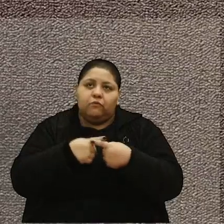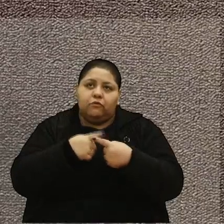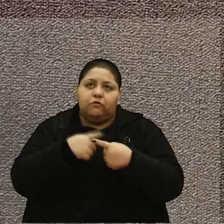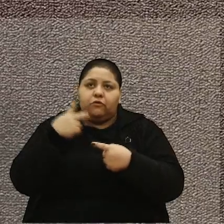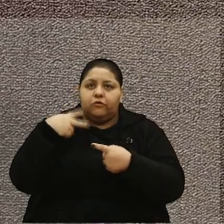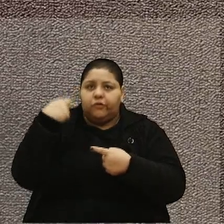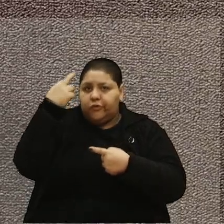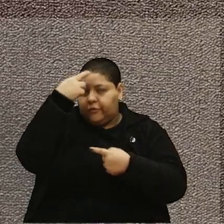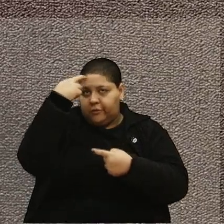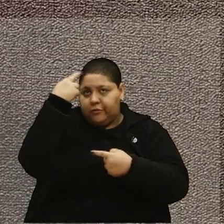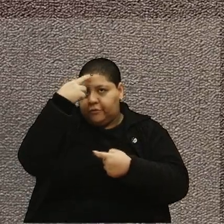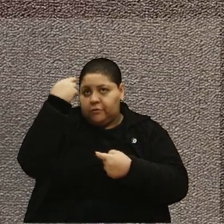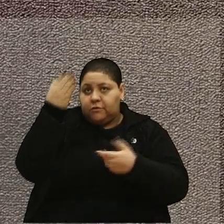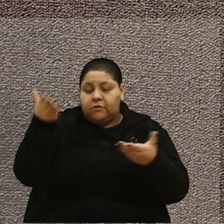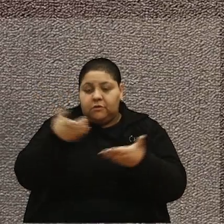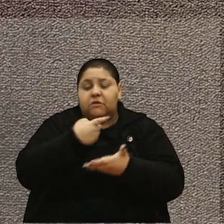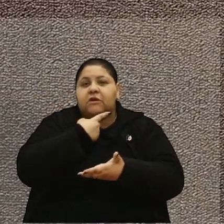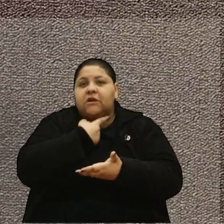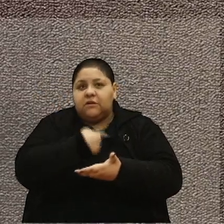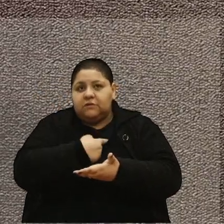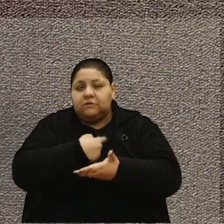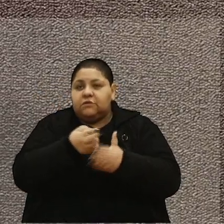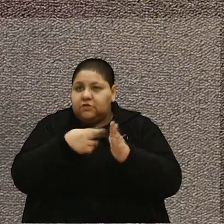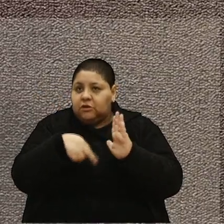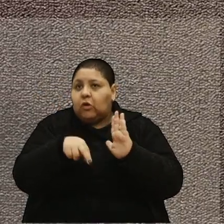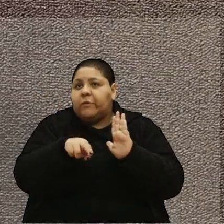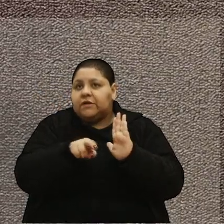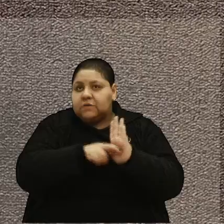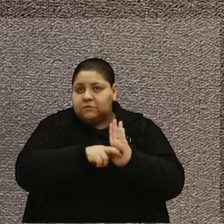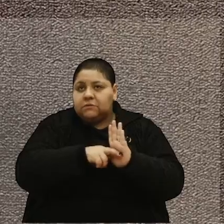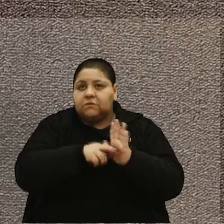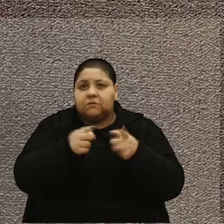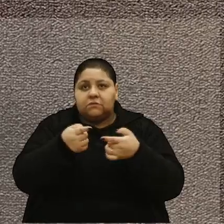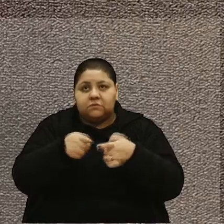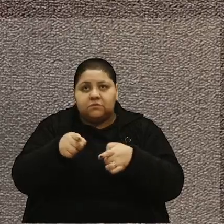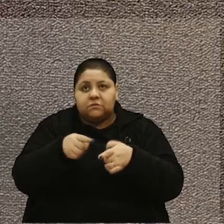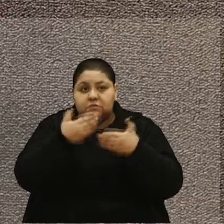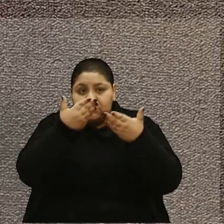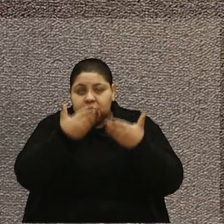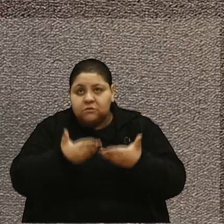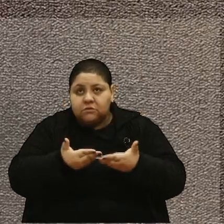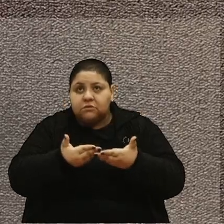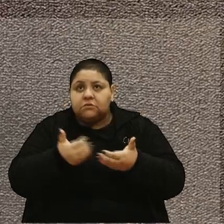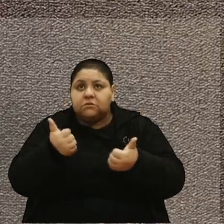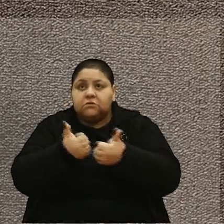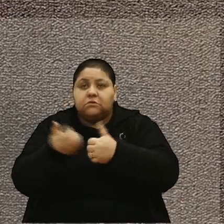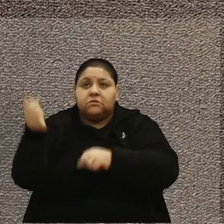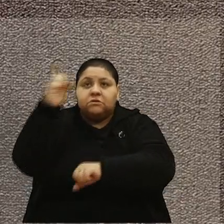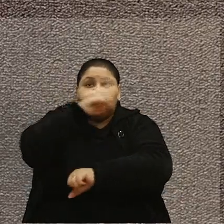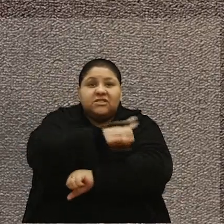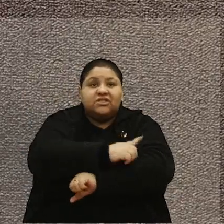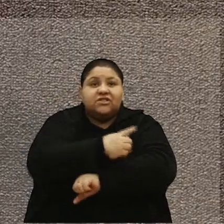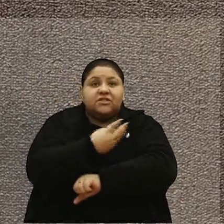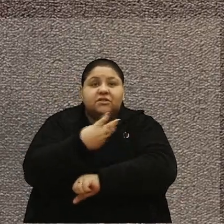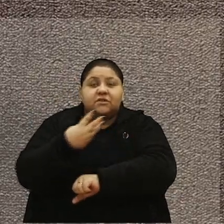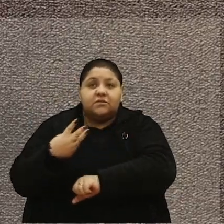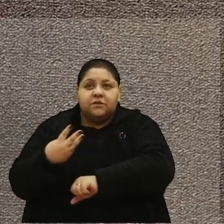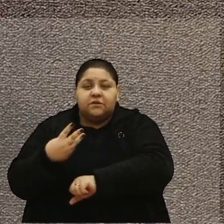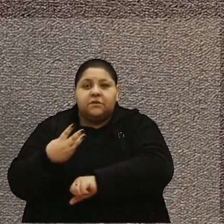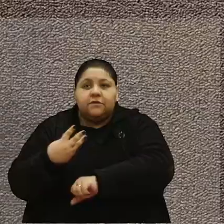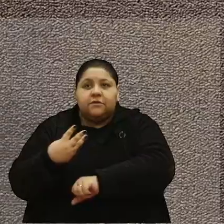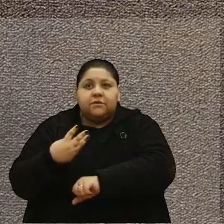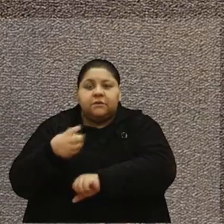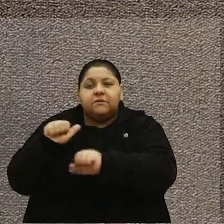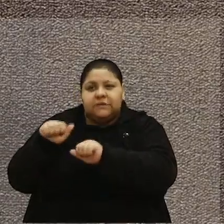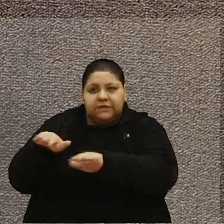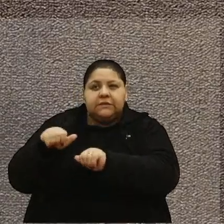vereador Rafael, e aqui desejamos pronta recuperação a ele, mas Vossa Excelência vai ficar aqui conosco até dia 3. Tenho certeza que 3